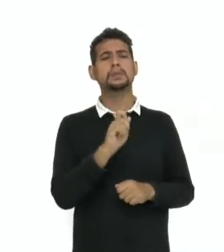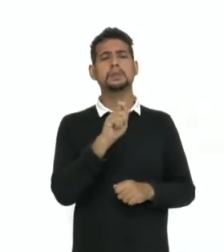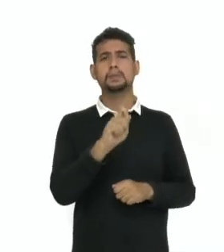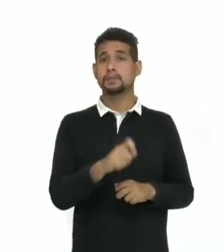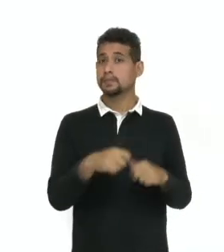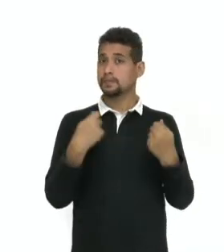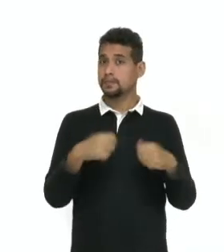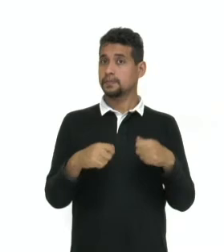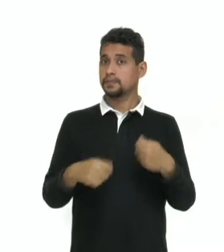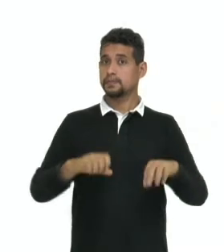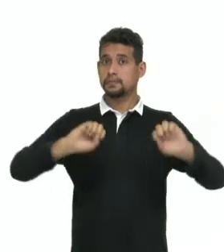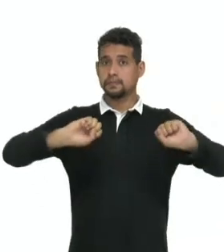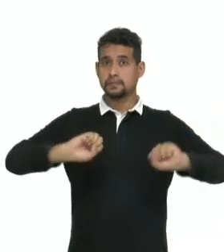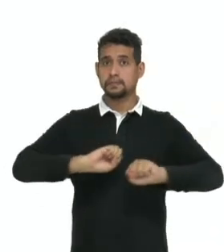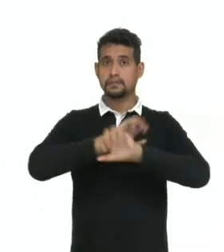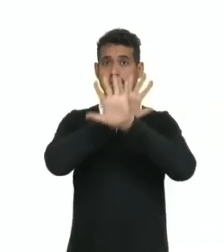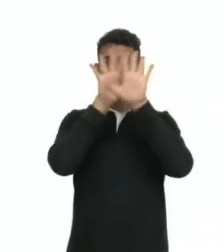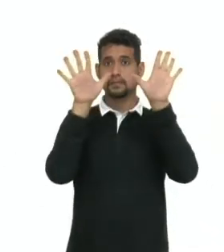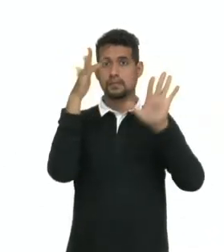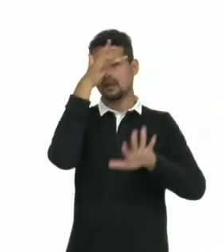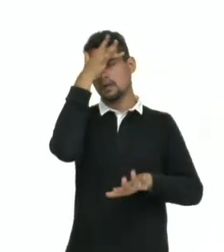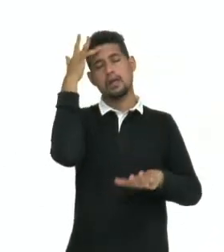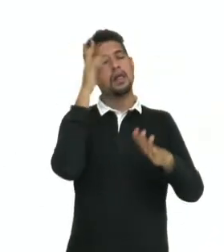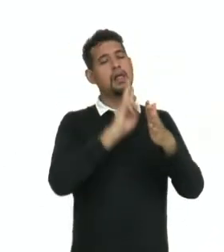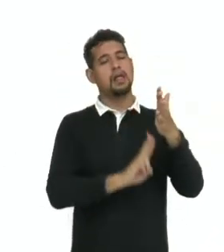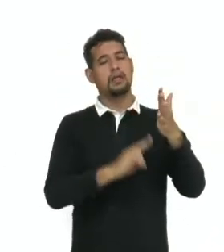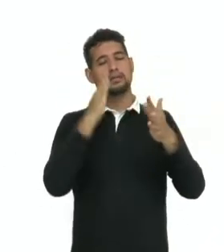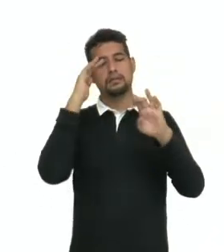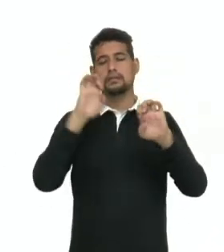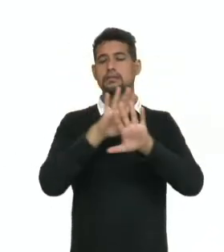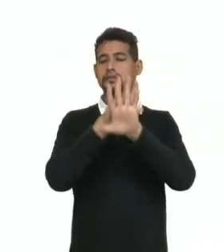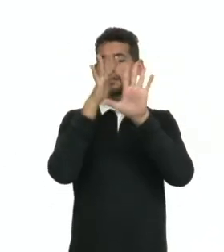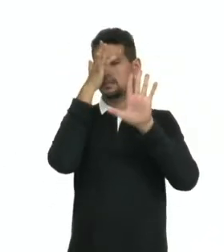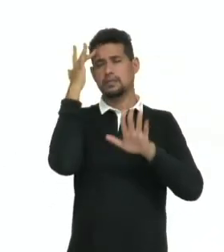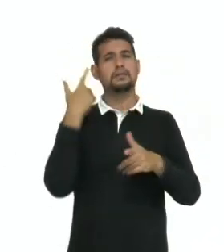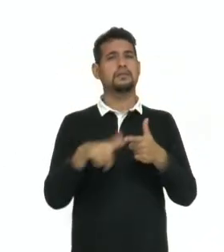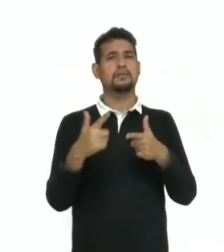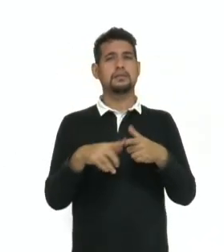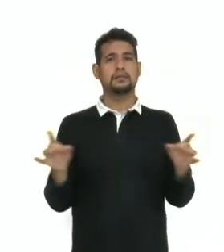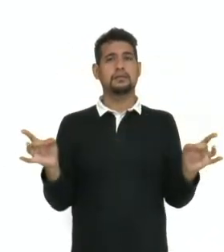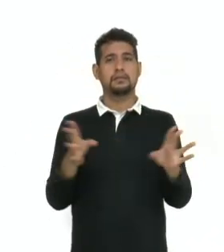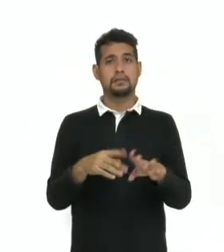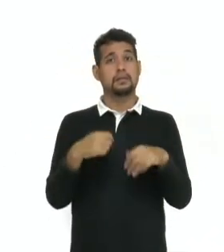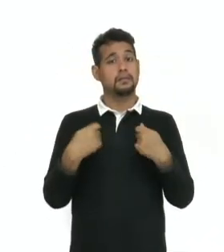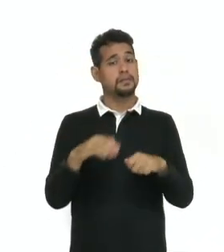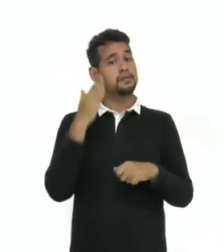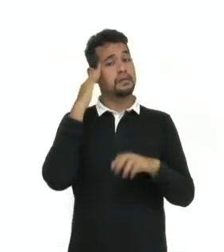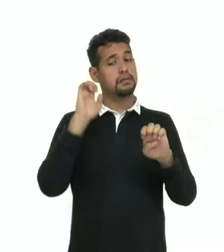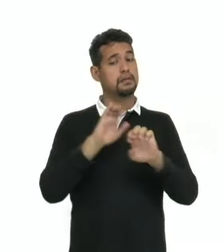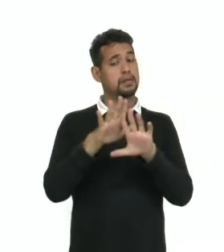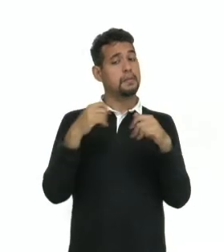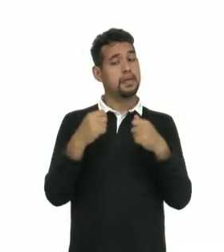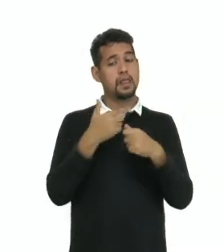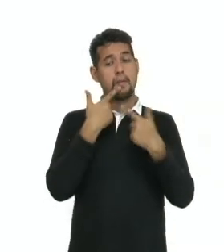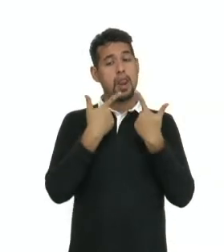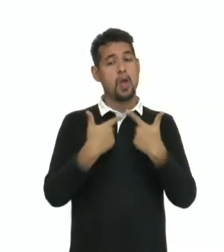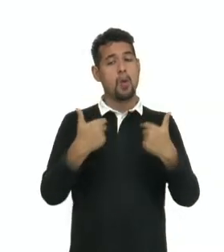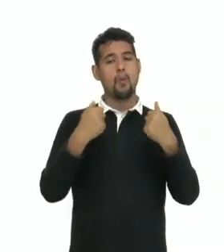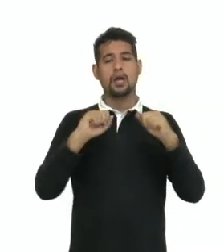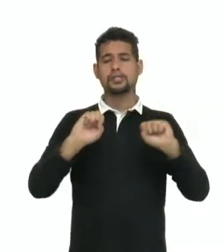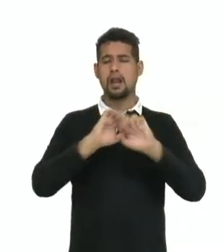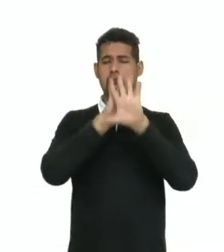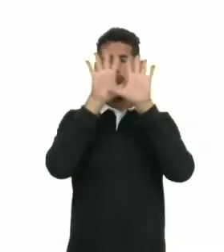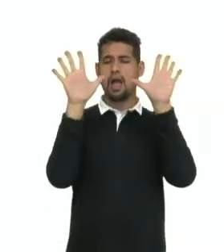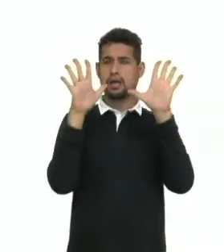estar claro ali para o leitor perceber. A pessoa que vai solucionar o meu problema, ela tem que entender, então tem que ter uma linguagem bastante clara e